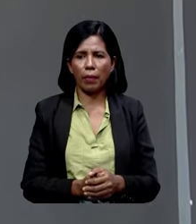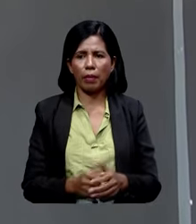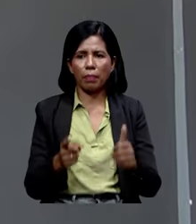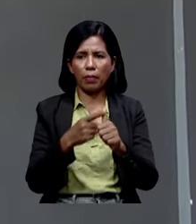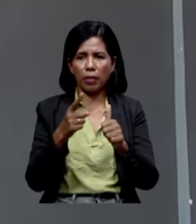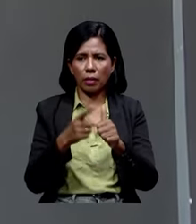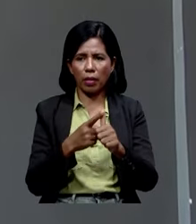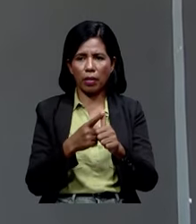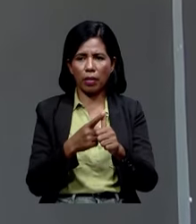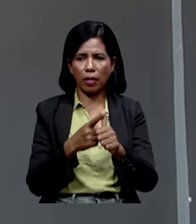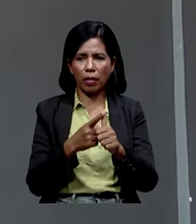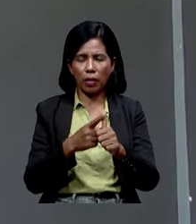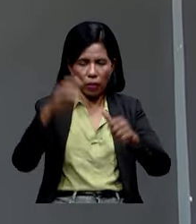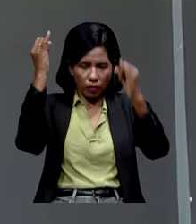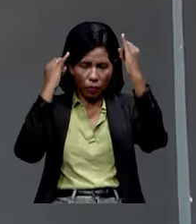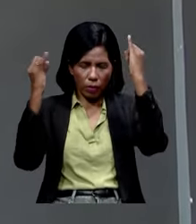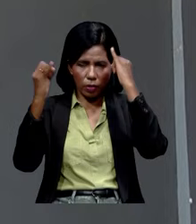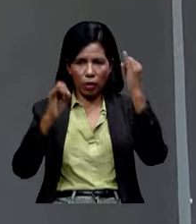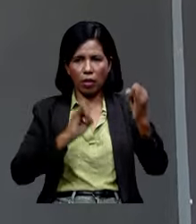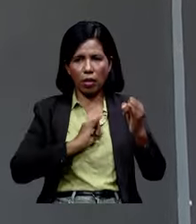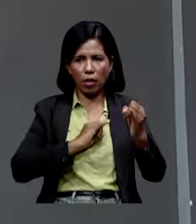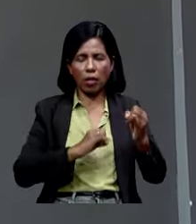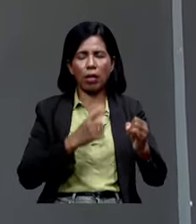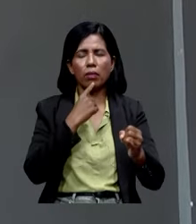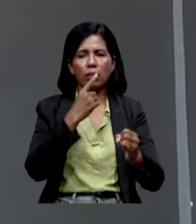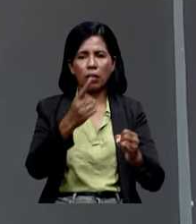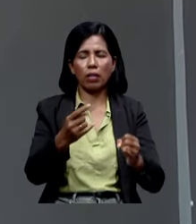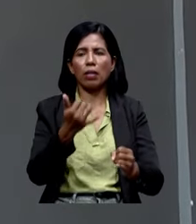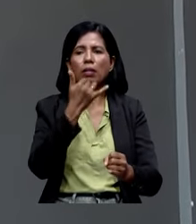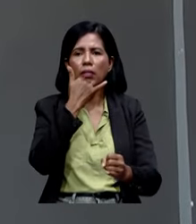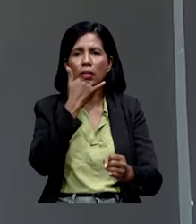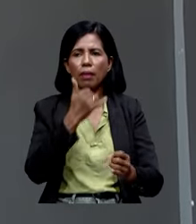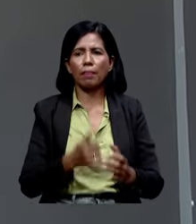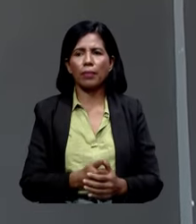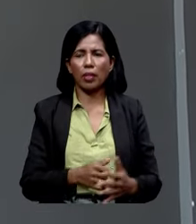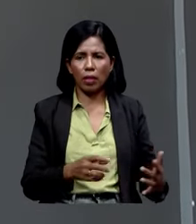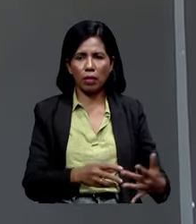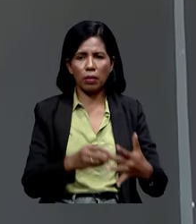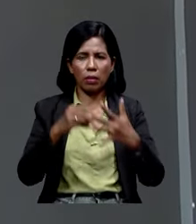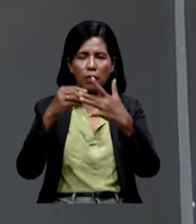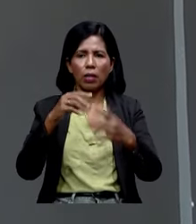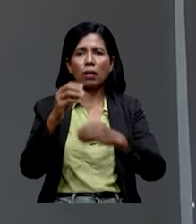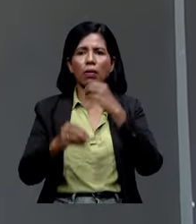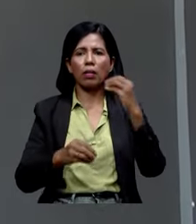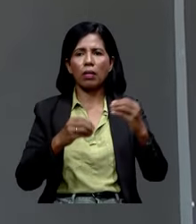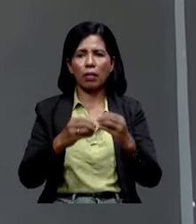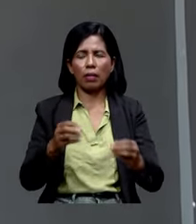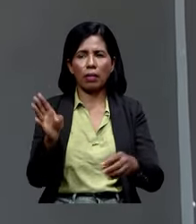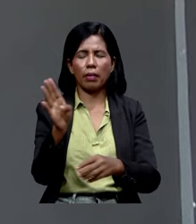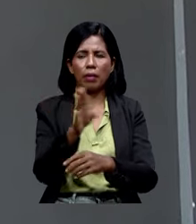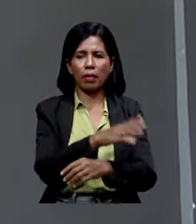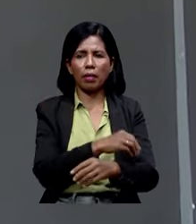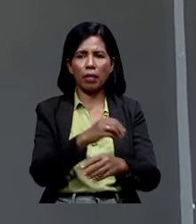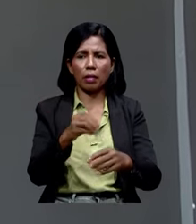primeiro informação ne bem ao rasita sai ne sala ne liu relaciona ho bandeira ne bem ao